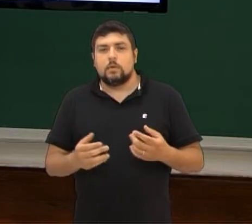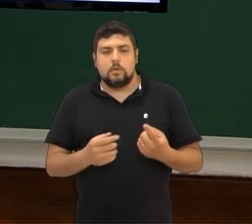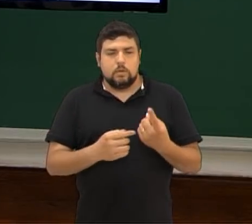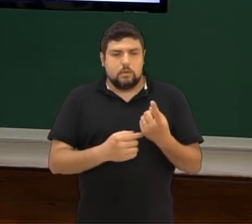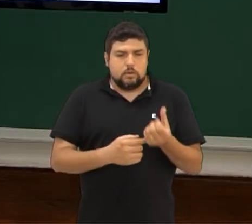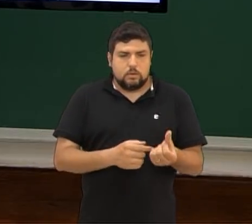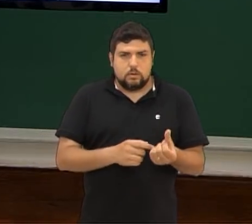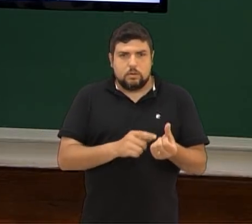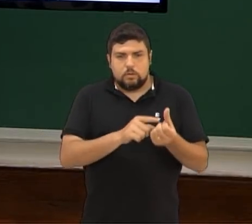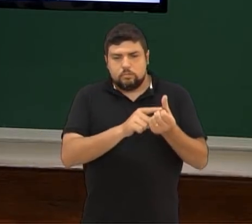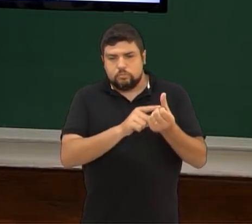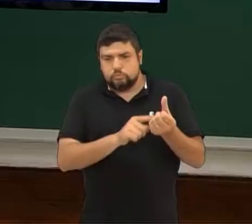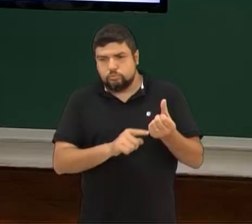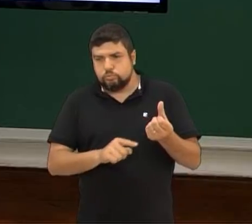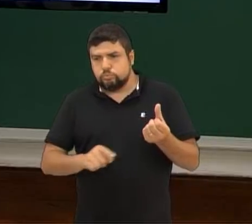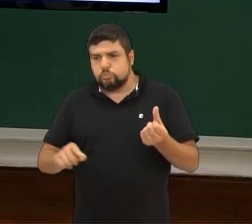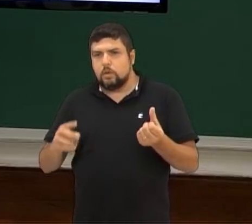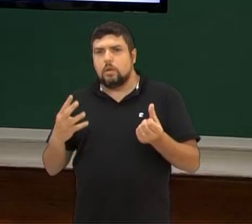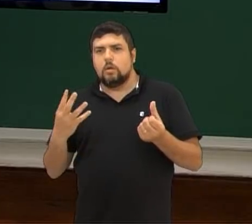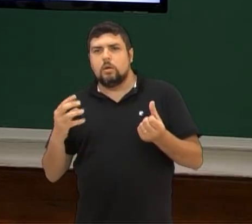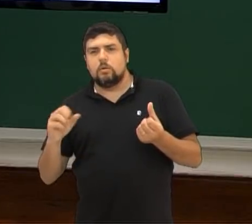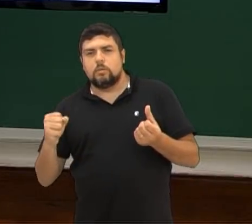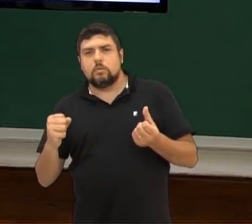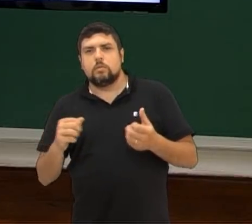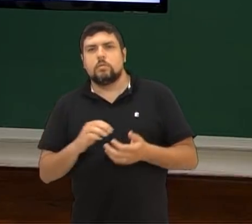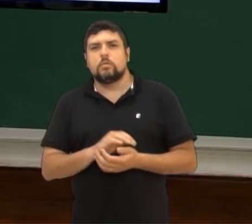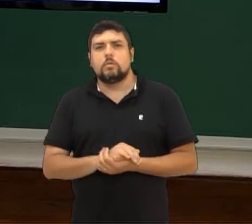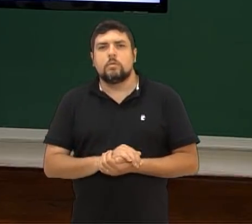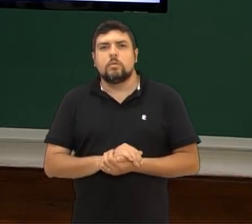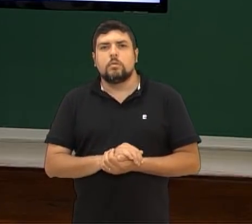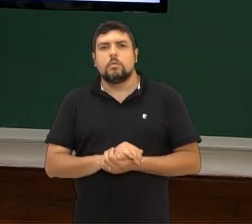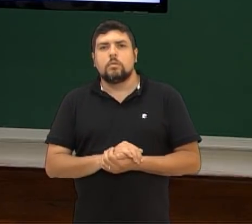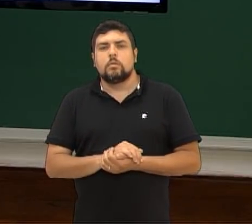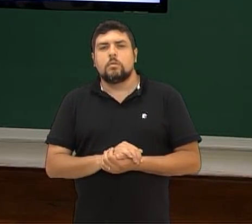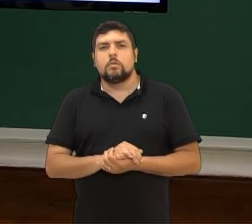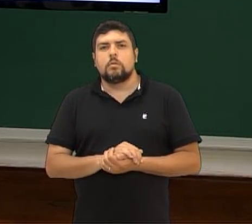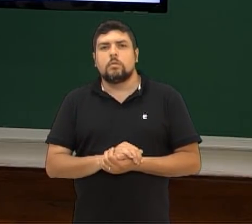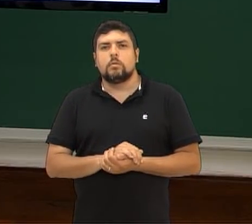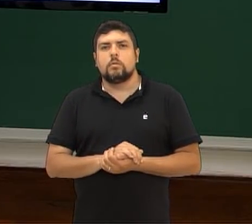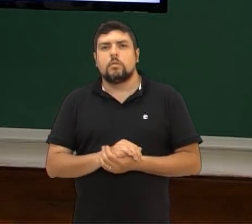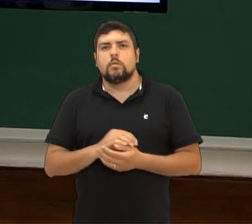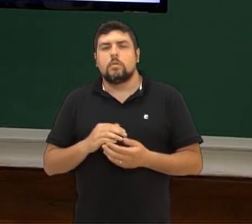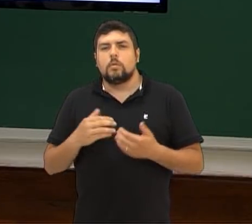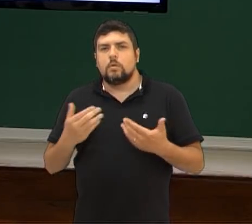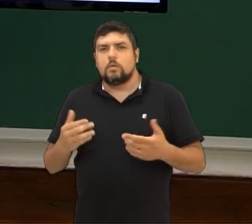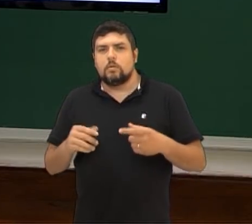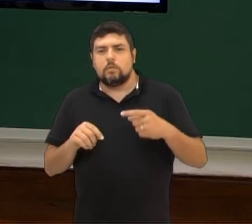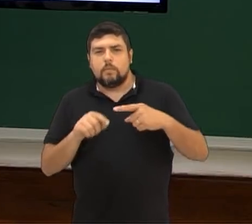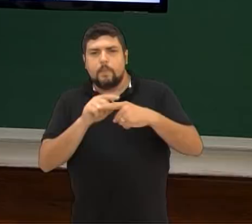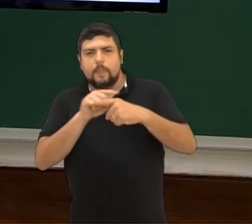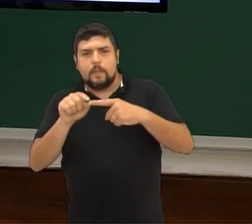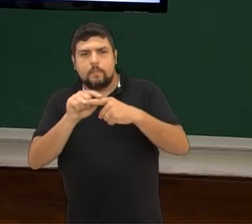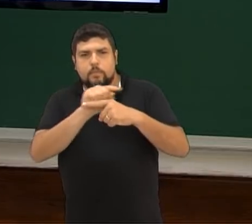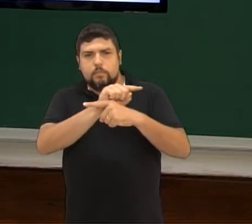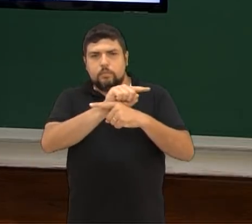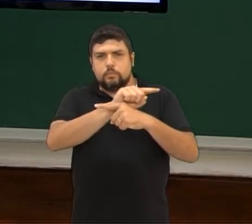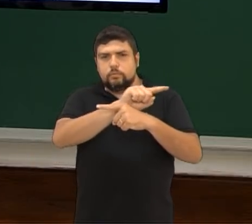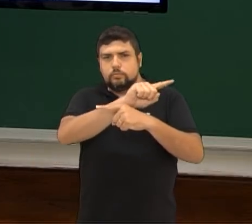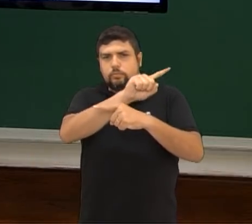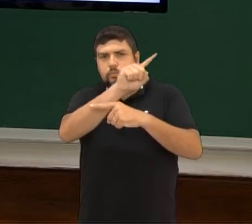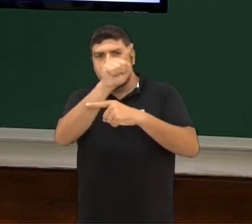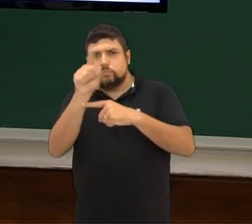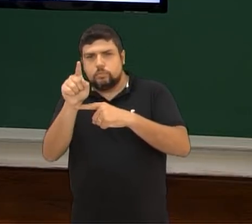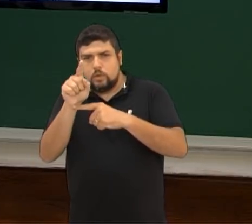apareceu 135? O mesmo valor utilizado nessa multiplicação da parte inferior, você